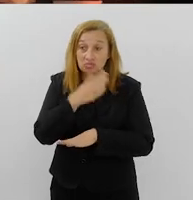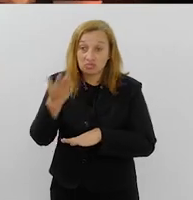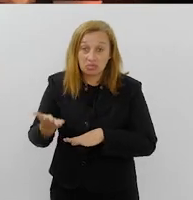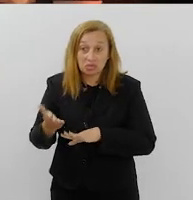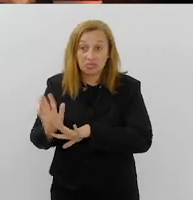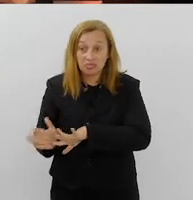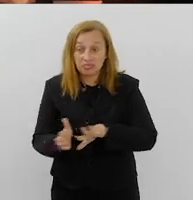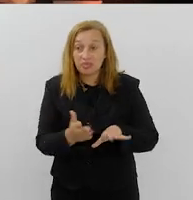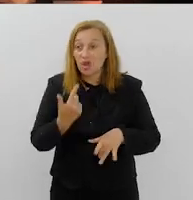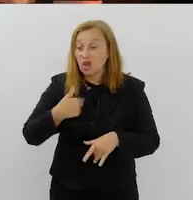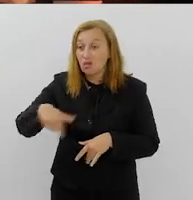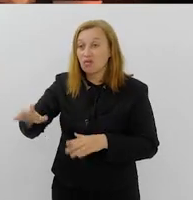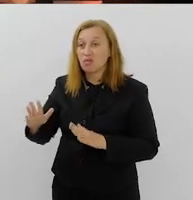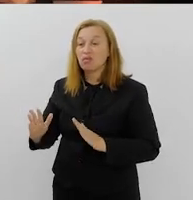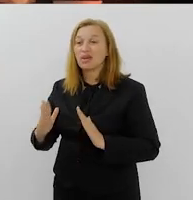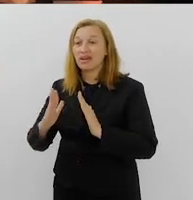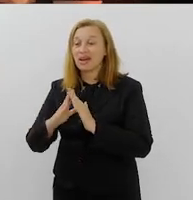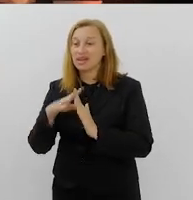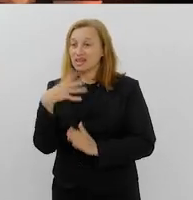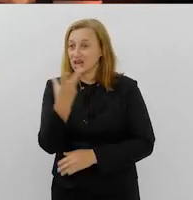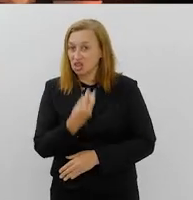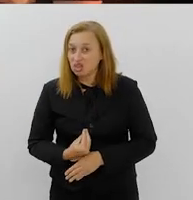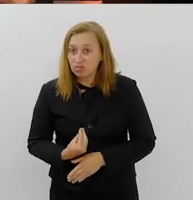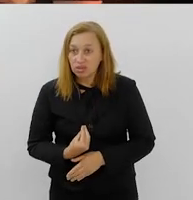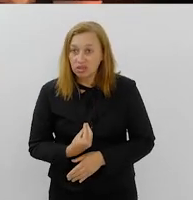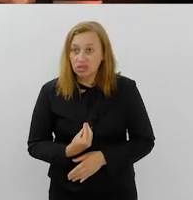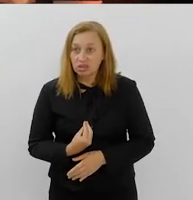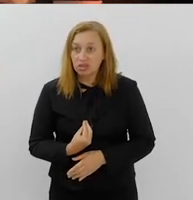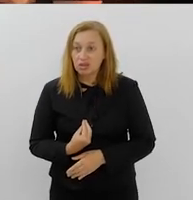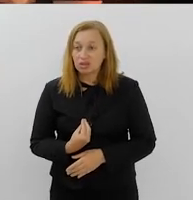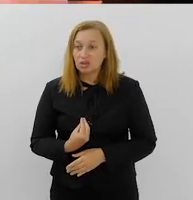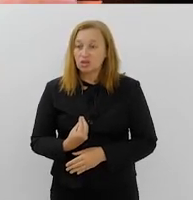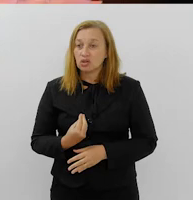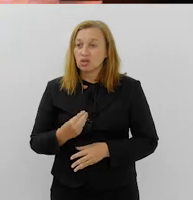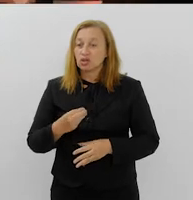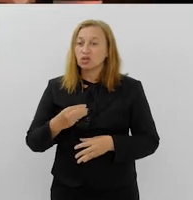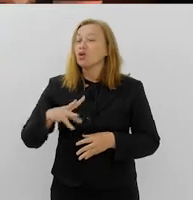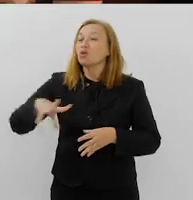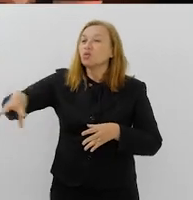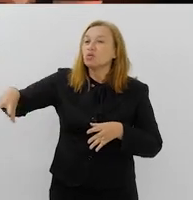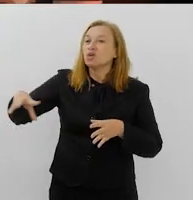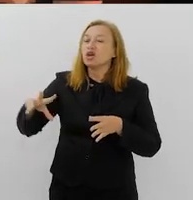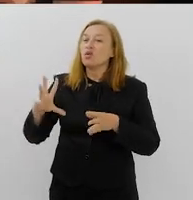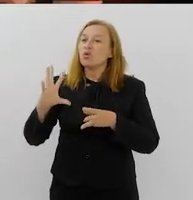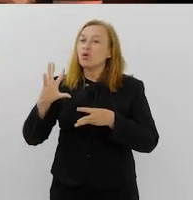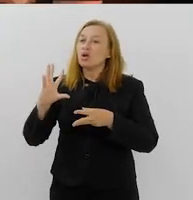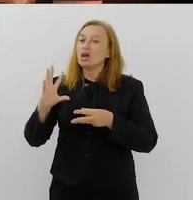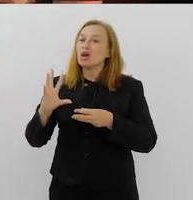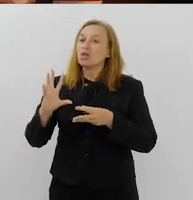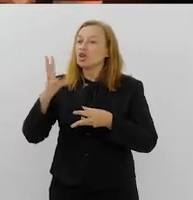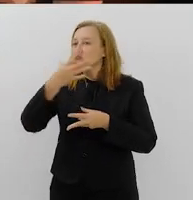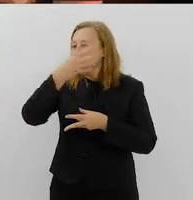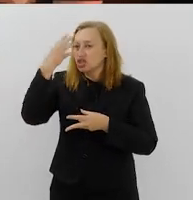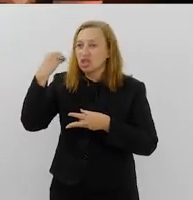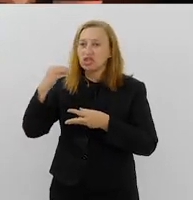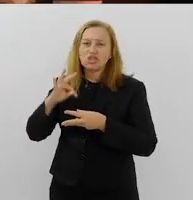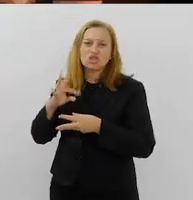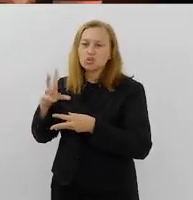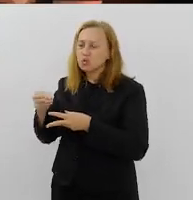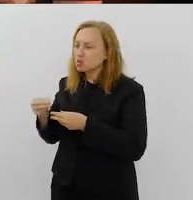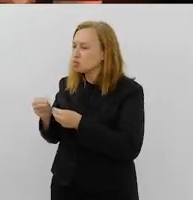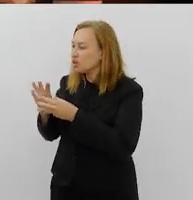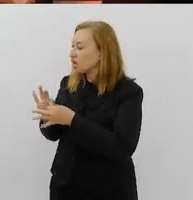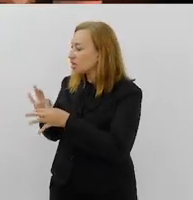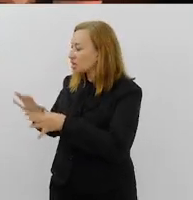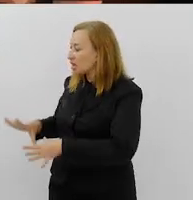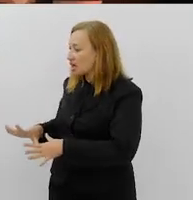E aí, quando eu vou para minha casa espírita, coloco aquilo tudo num grande pano, amarro